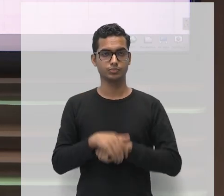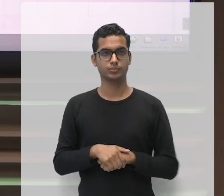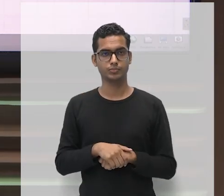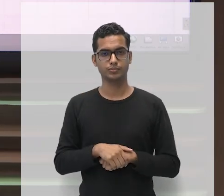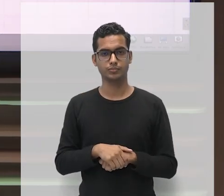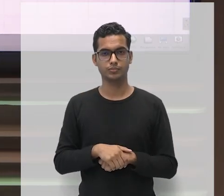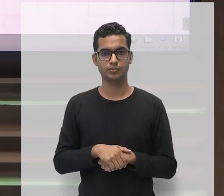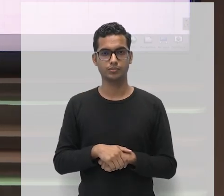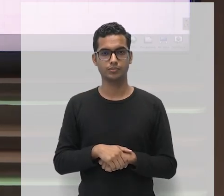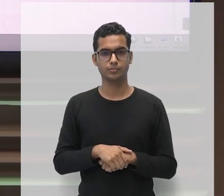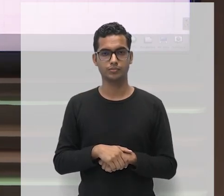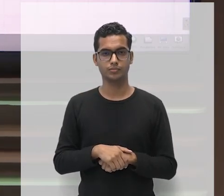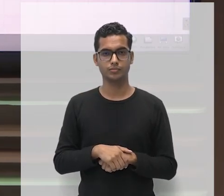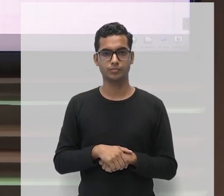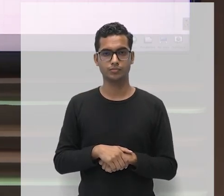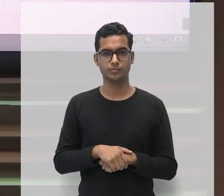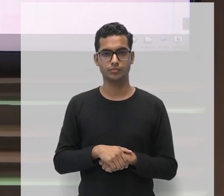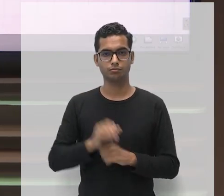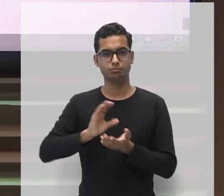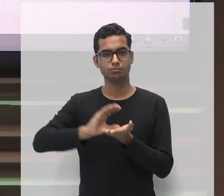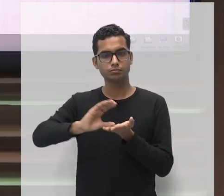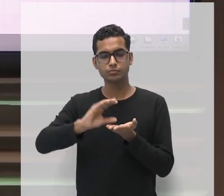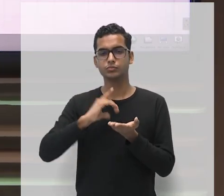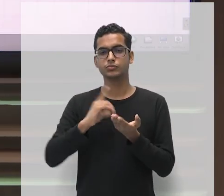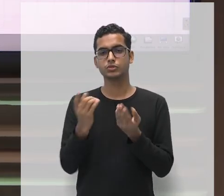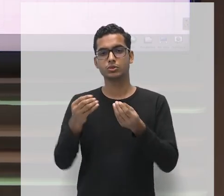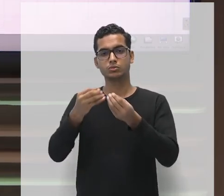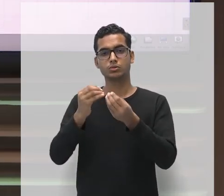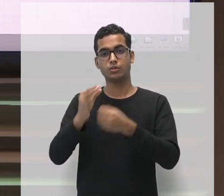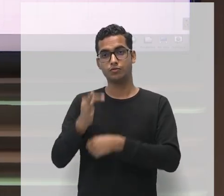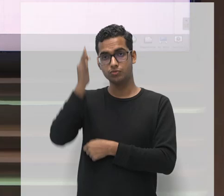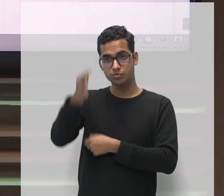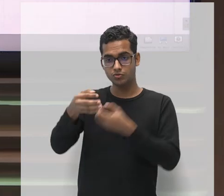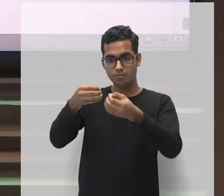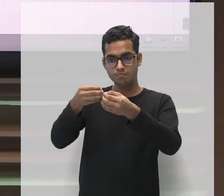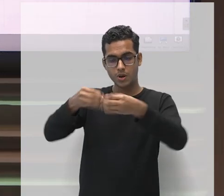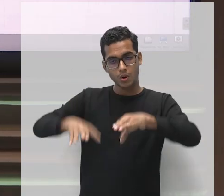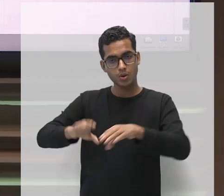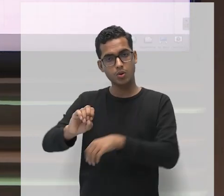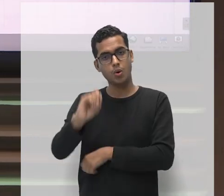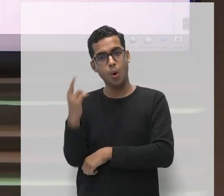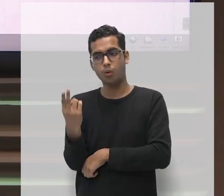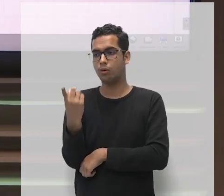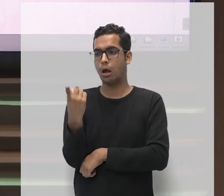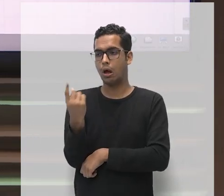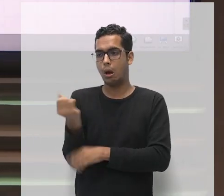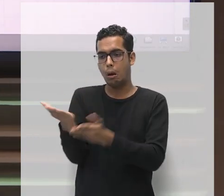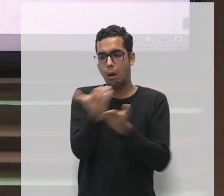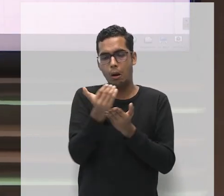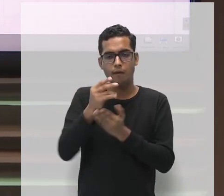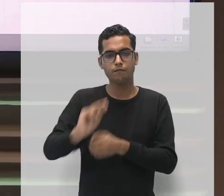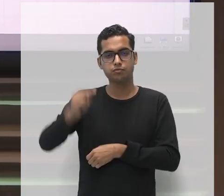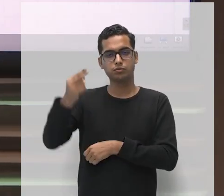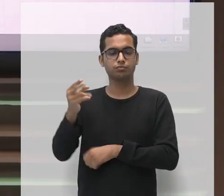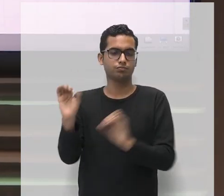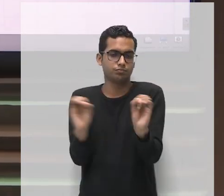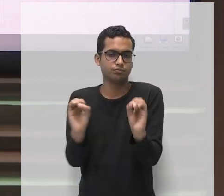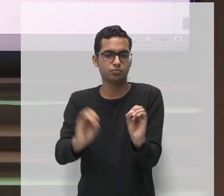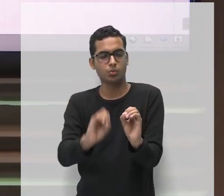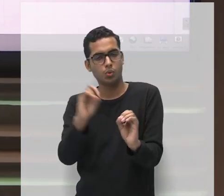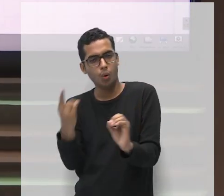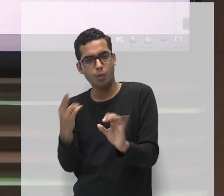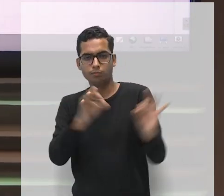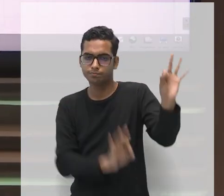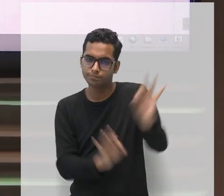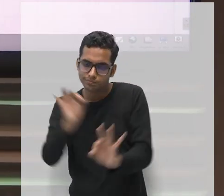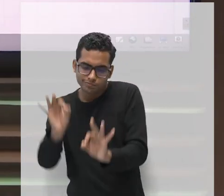estar realizando um negócio no qual pode te gerar um prejuízo, no qual você não vai ter lucro. Ou até mesmo fazer um planejamento financeiro,